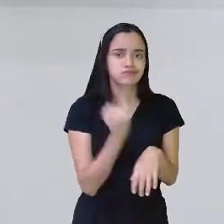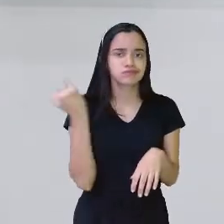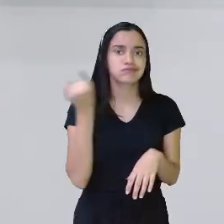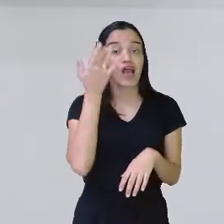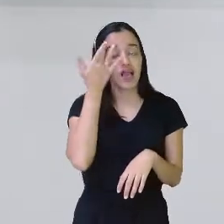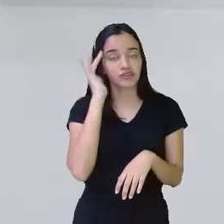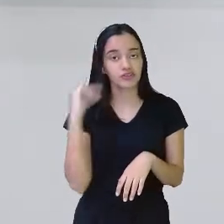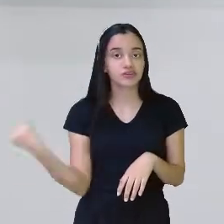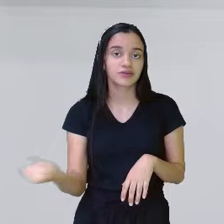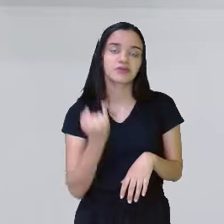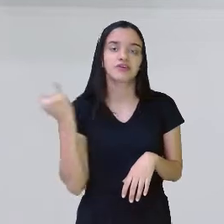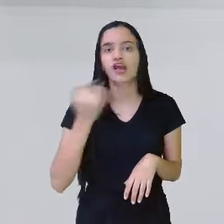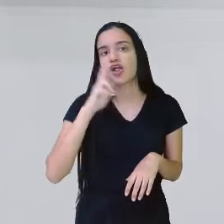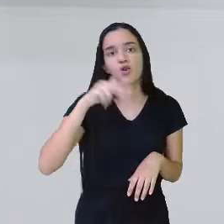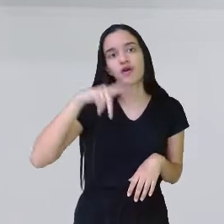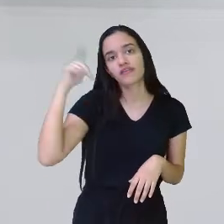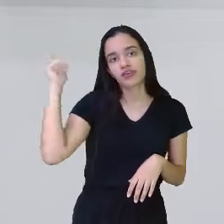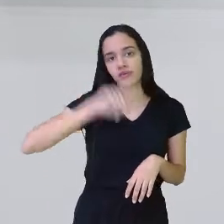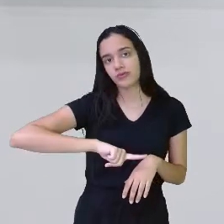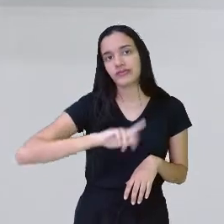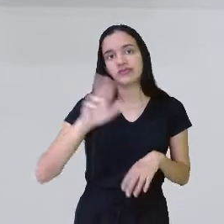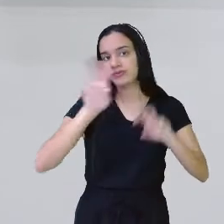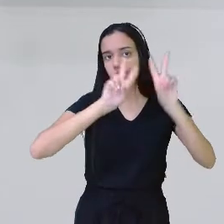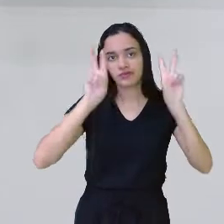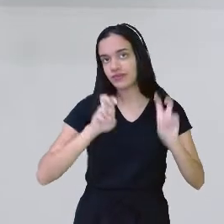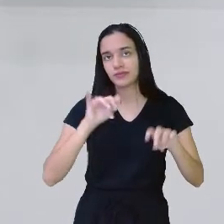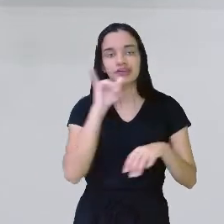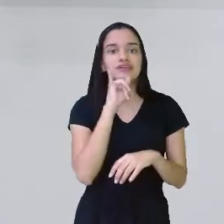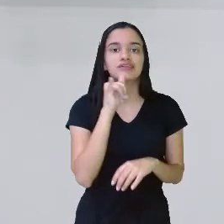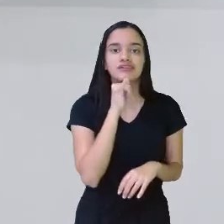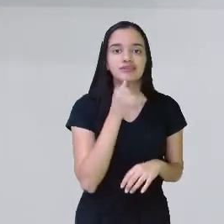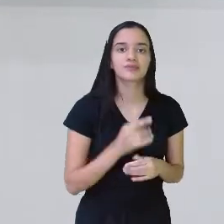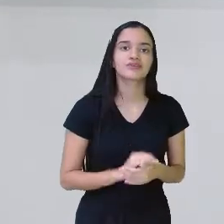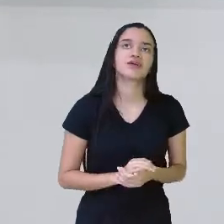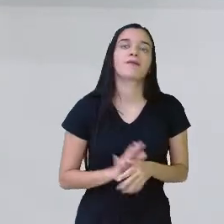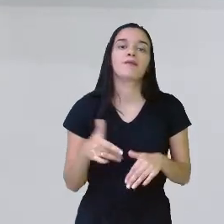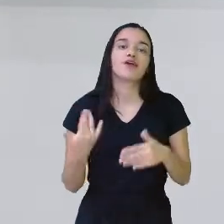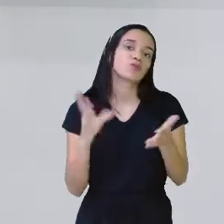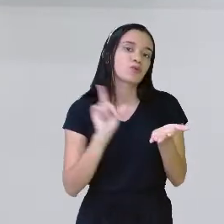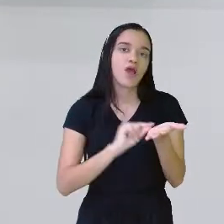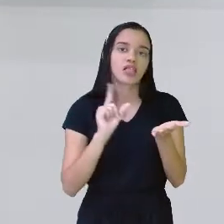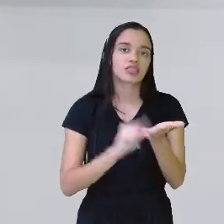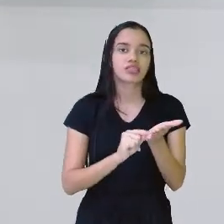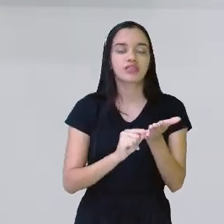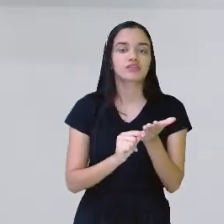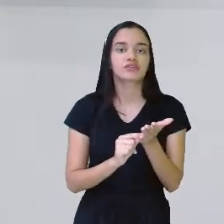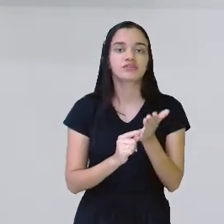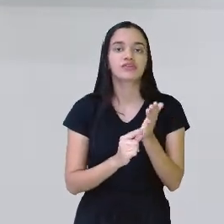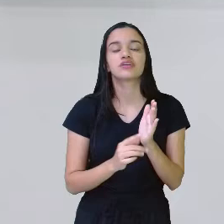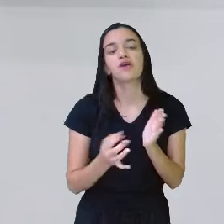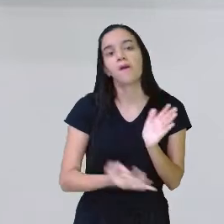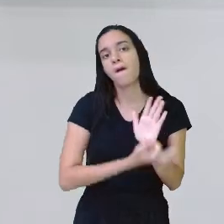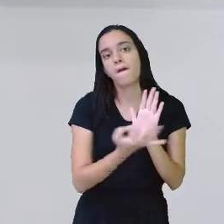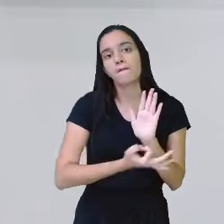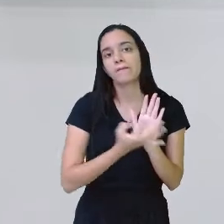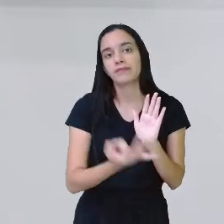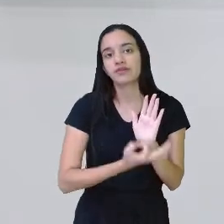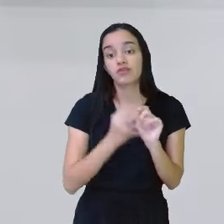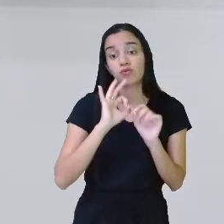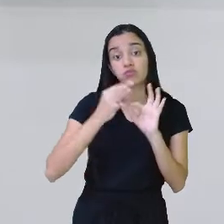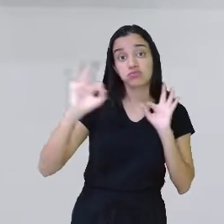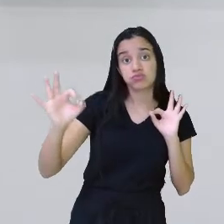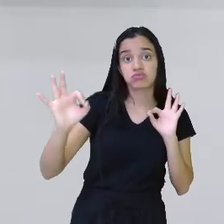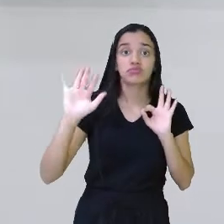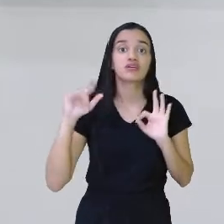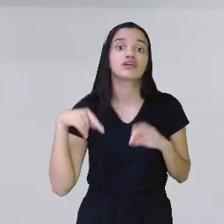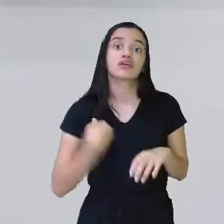essenciais. A gente nunca vai conseguir abordar um tema num artigo de opinião, até porque ele não é tão extenso.